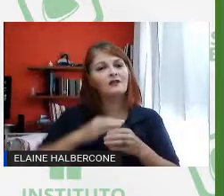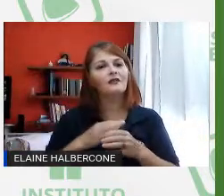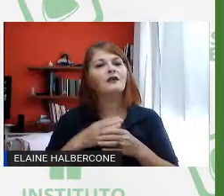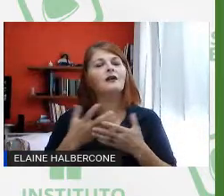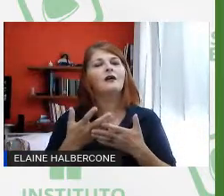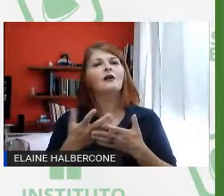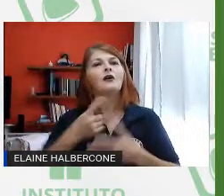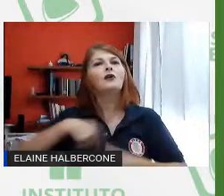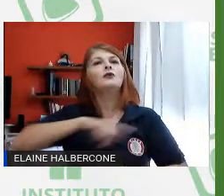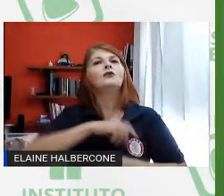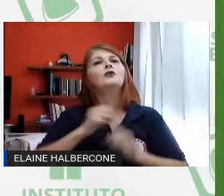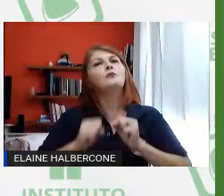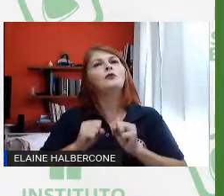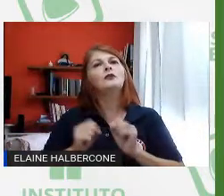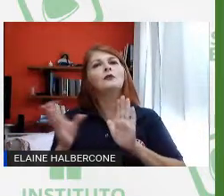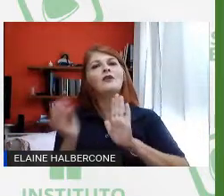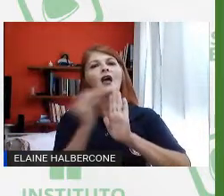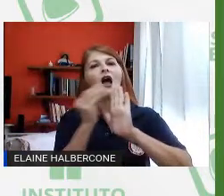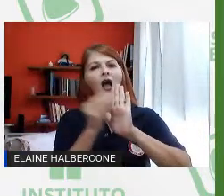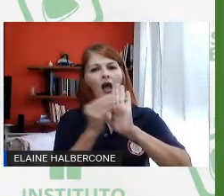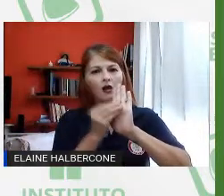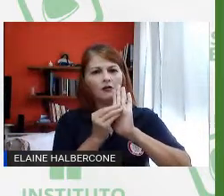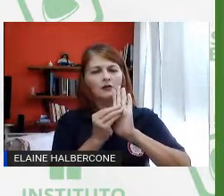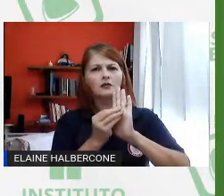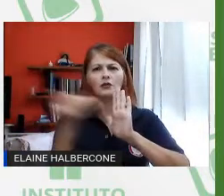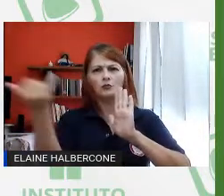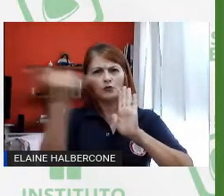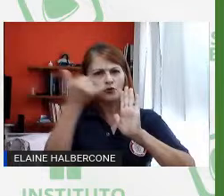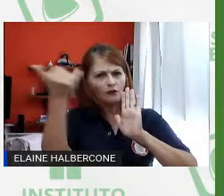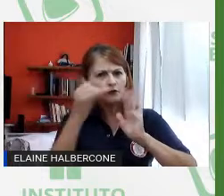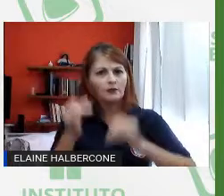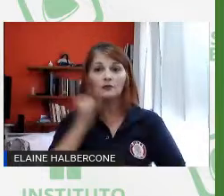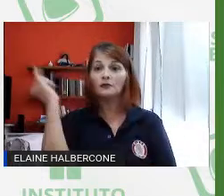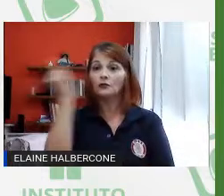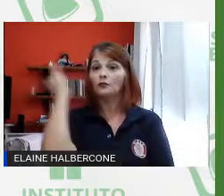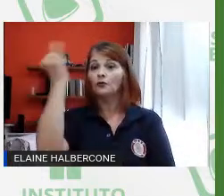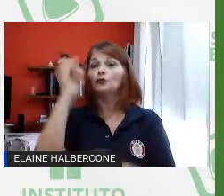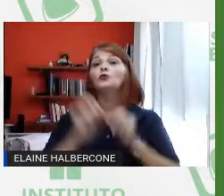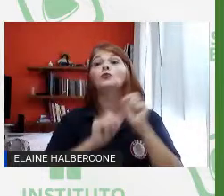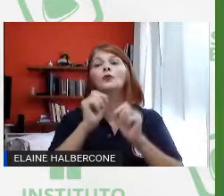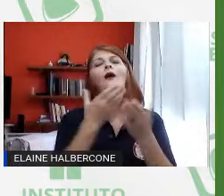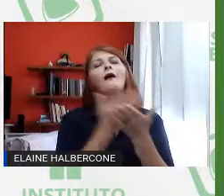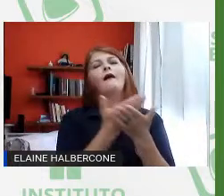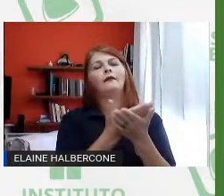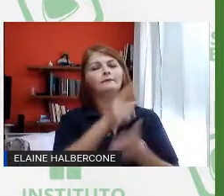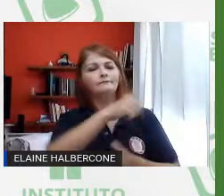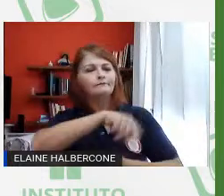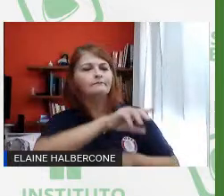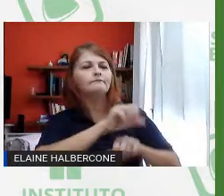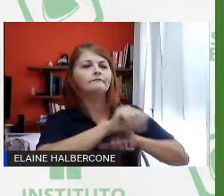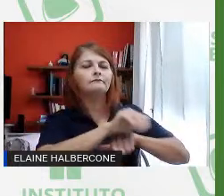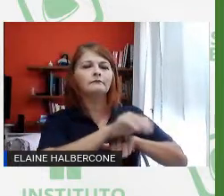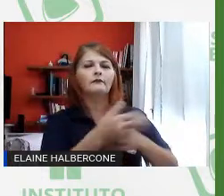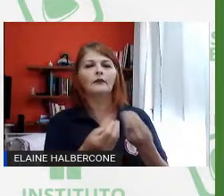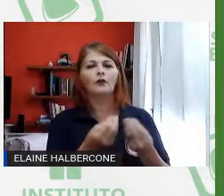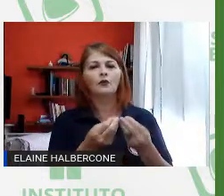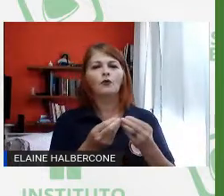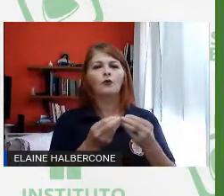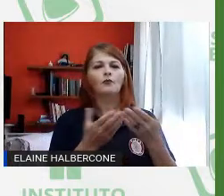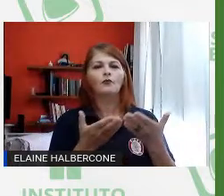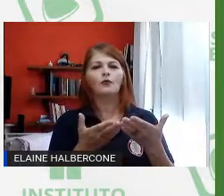nós pudemos anotar alguns dados importantes sobre a aula, tá? Então, como o Barreiro e